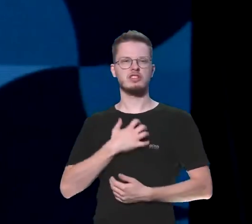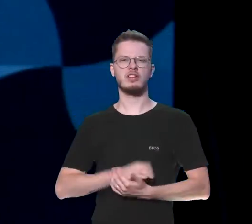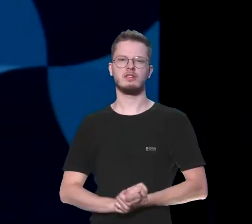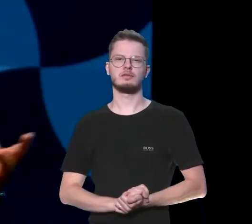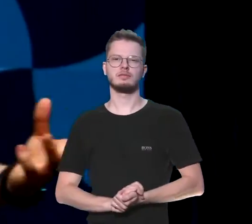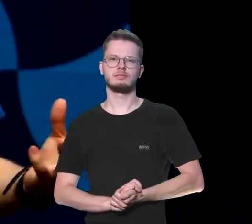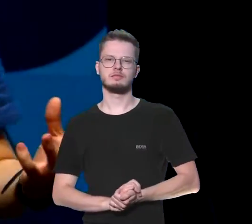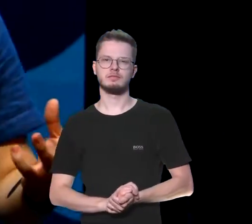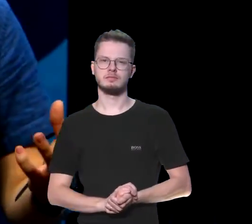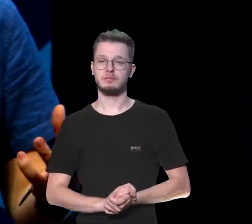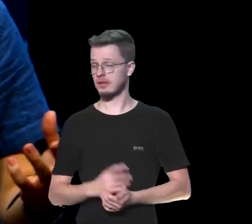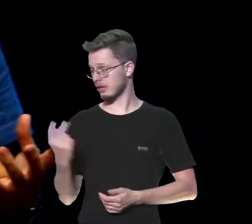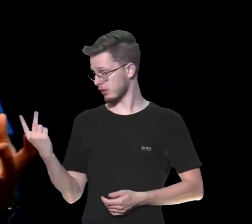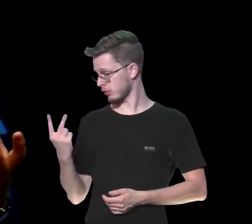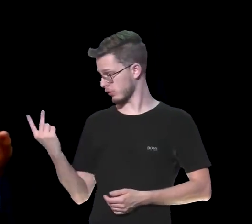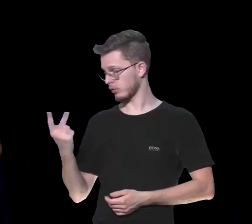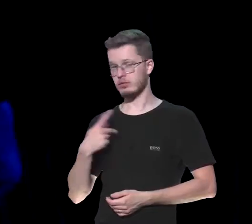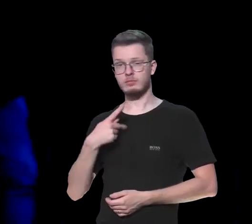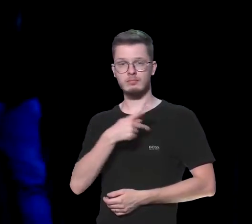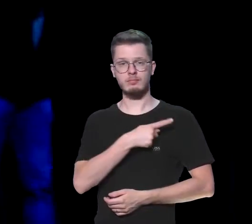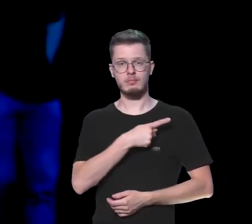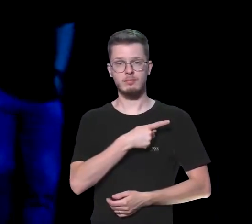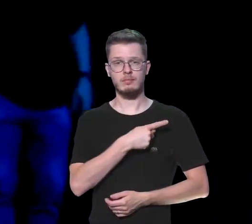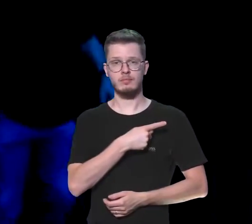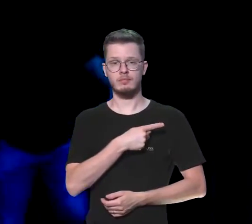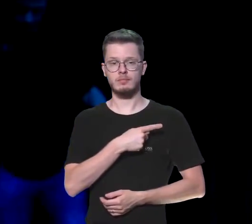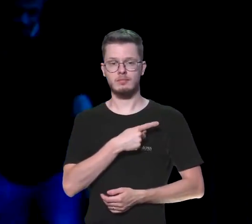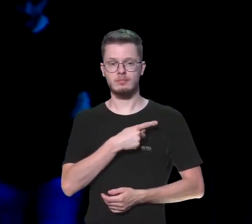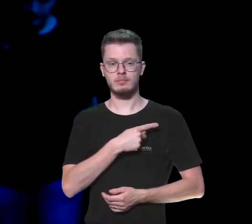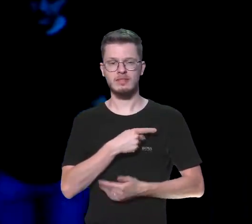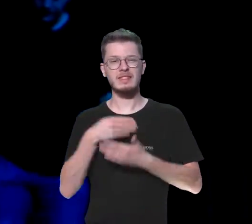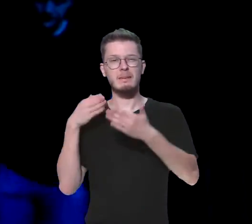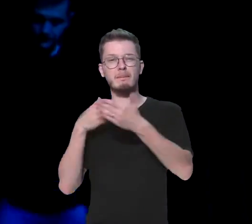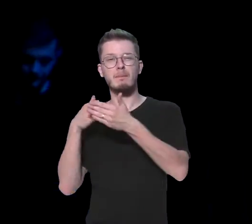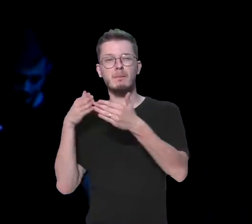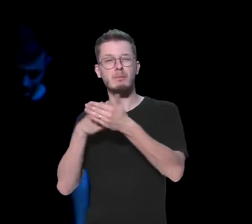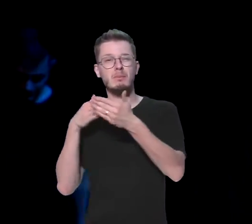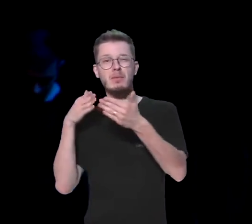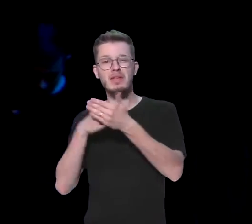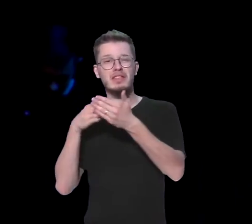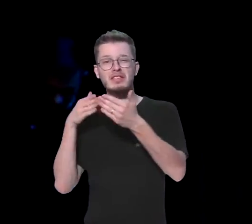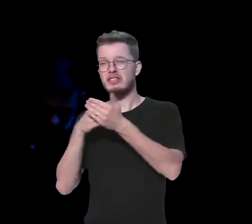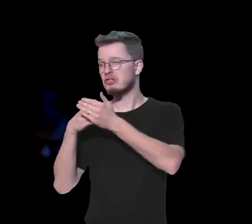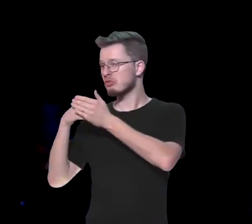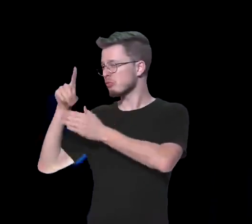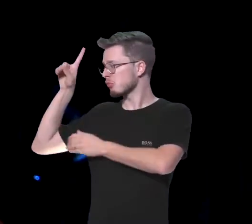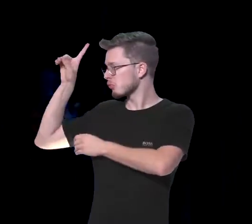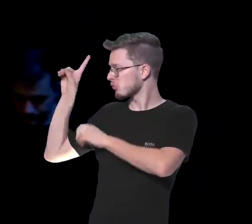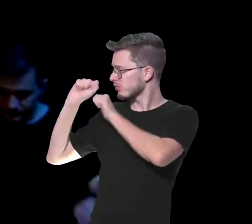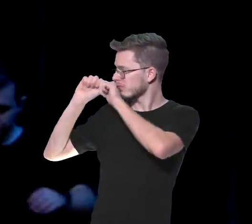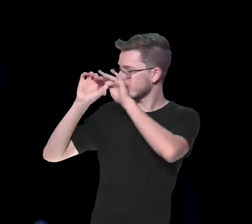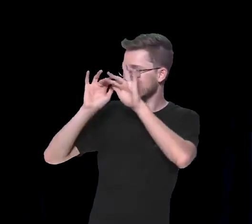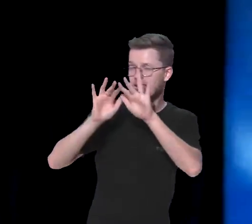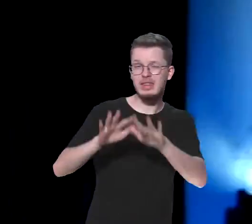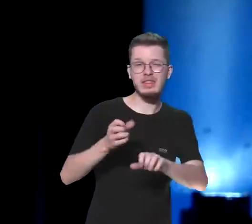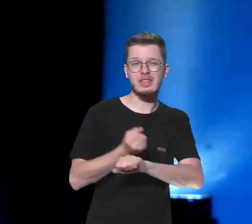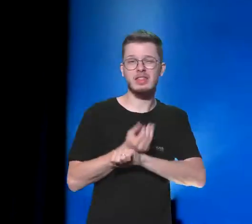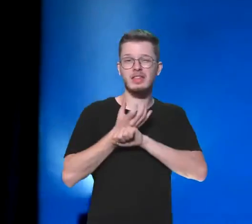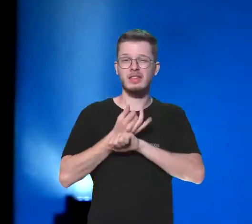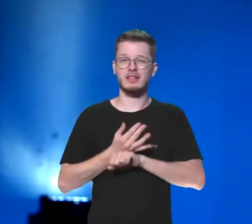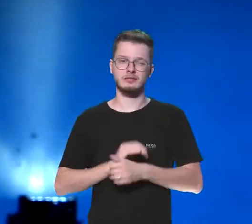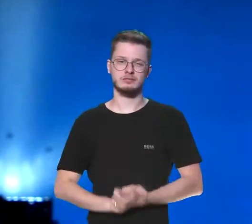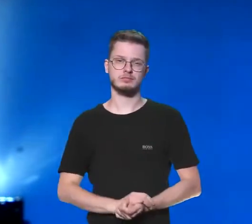Esses pastores impediam algo de Deus. Um dia, em uma